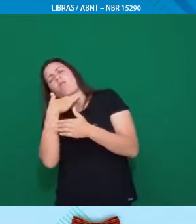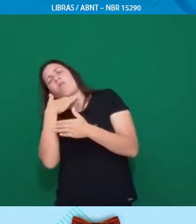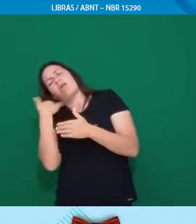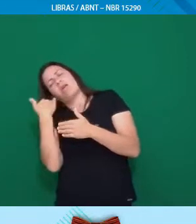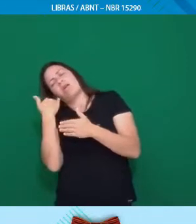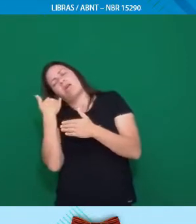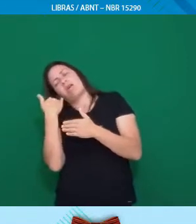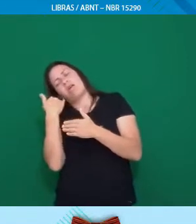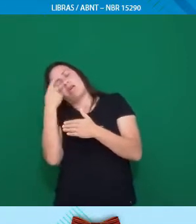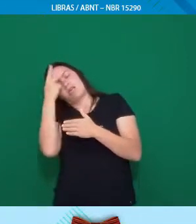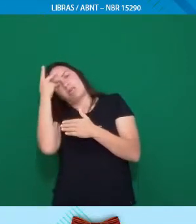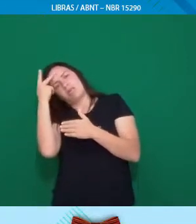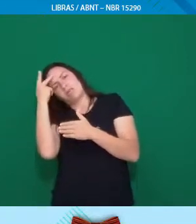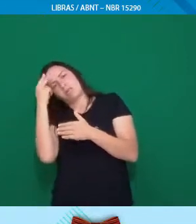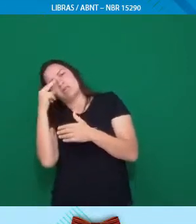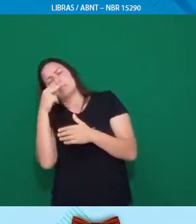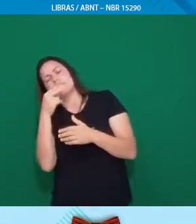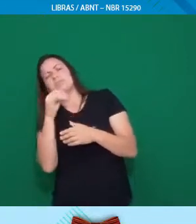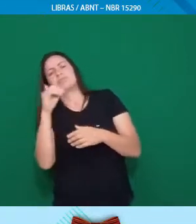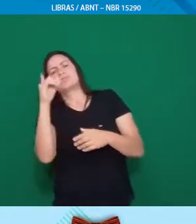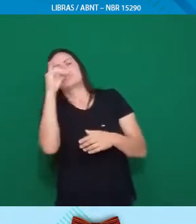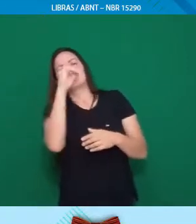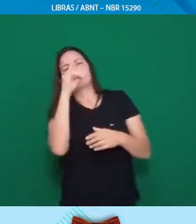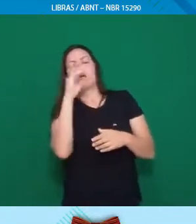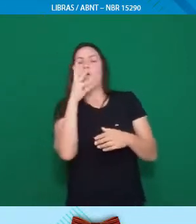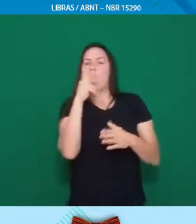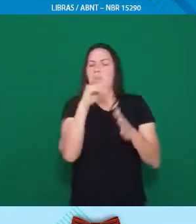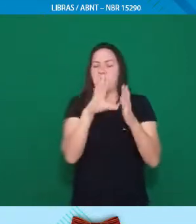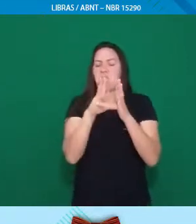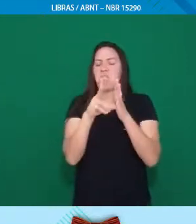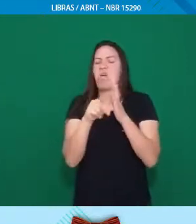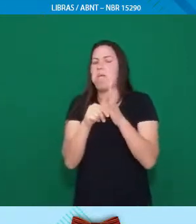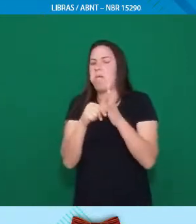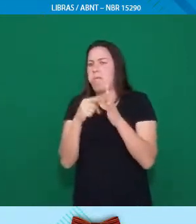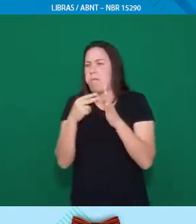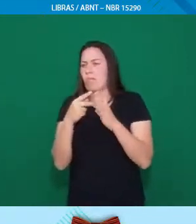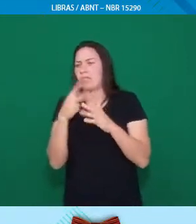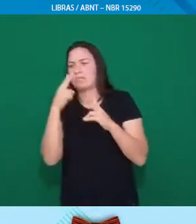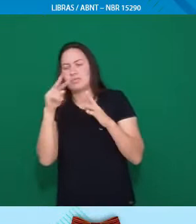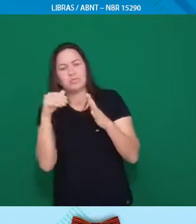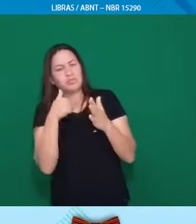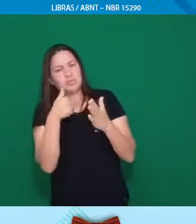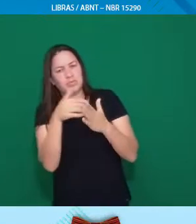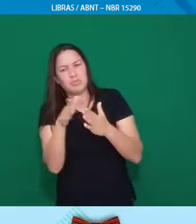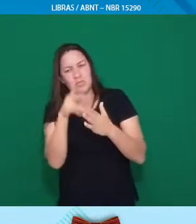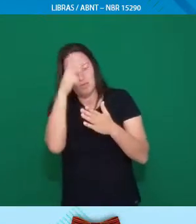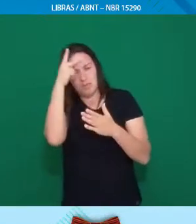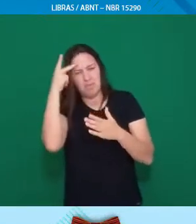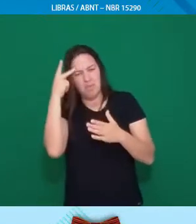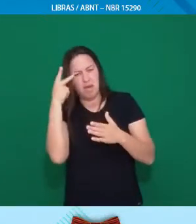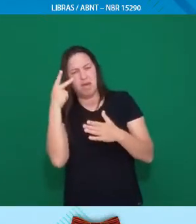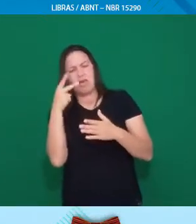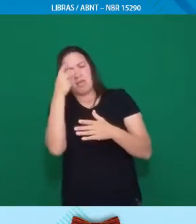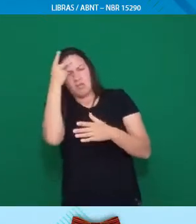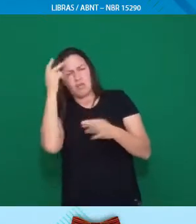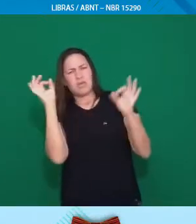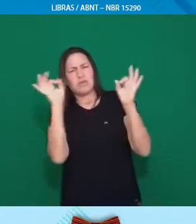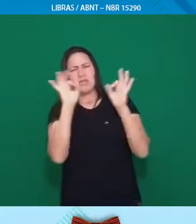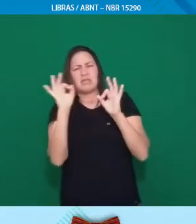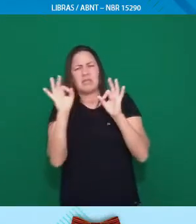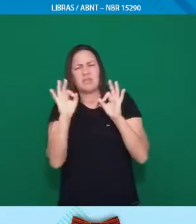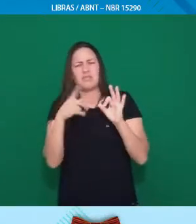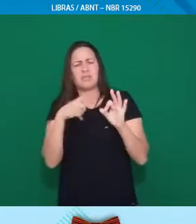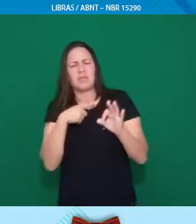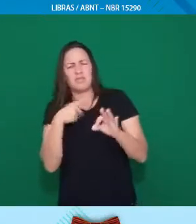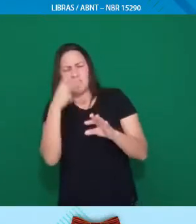óbito o uma dificuldade muito grande as pessoas estão saqueando a carga então você vê que nós estamos perdendo valores mas ainda